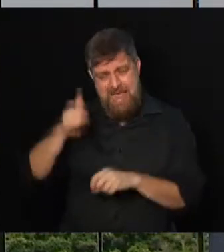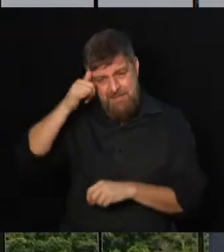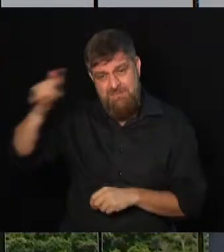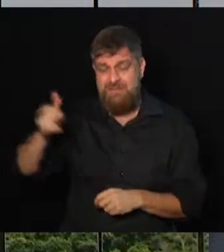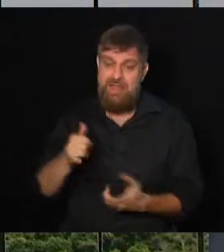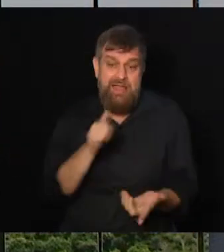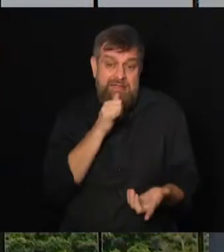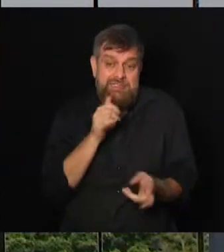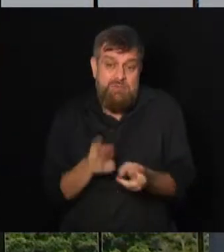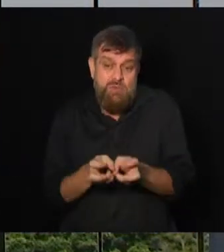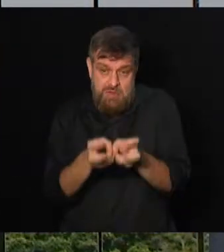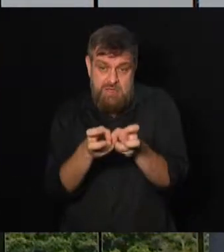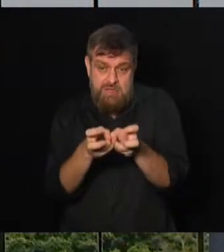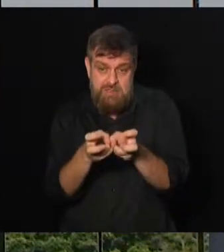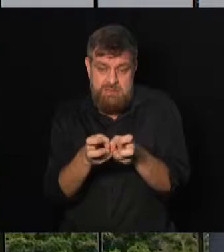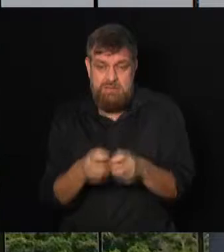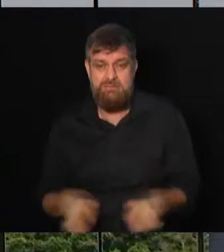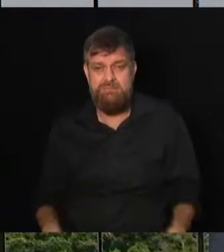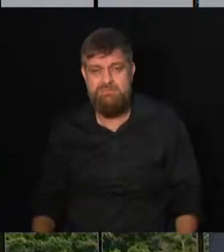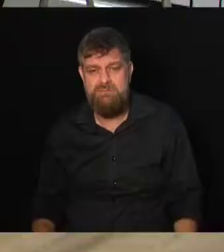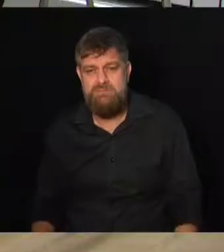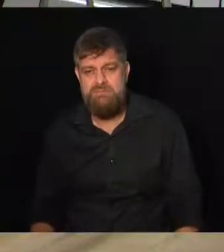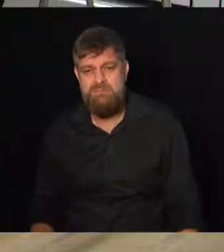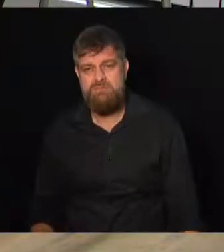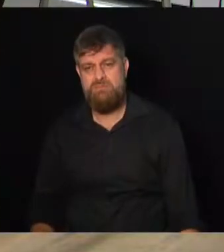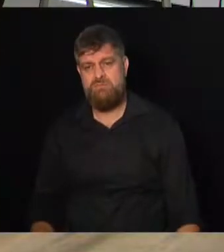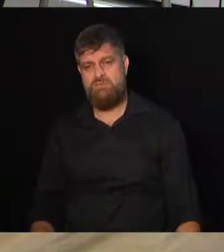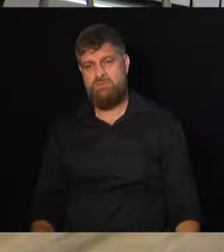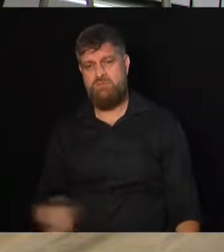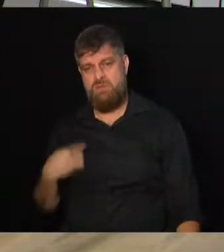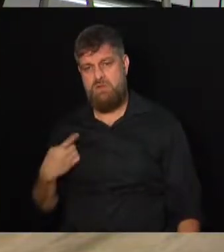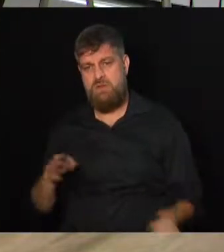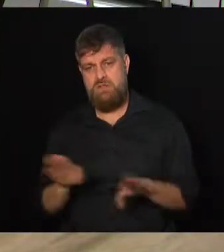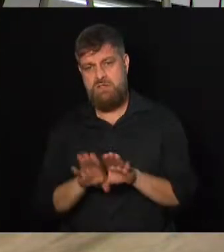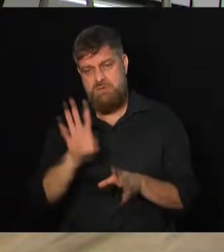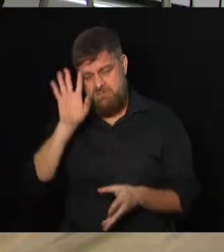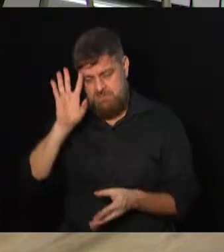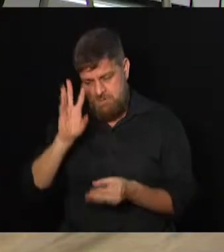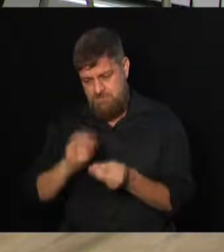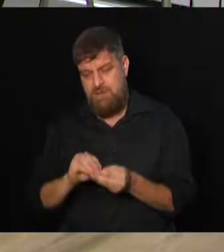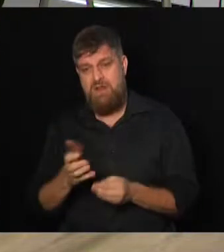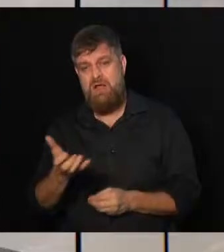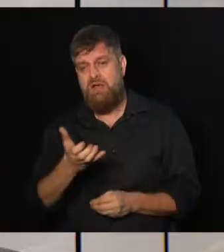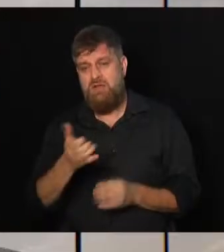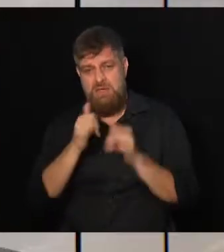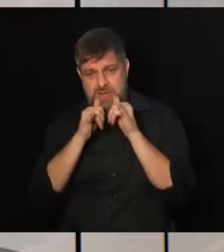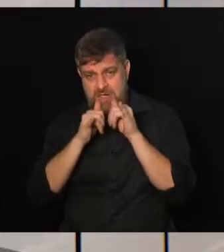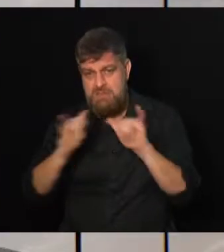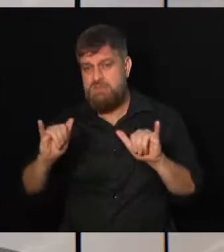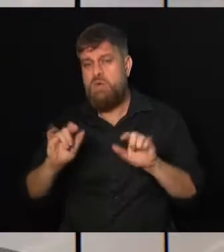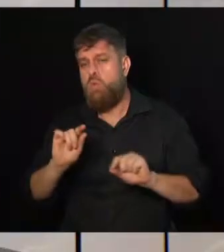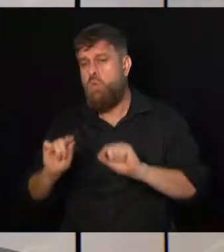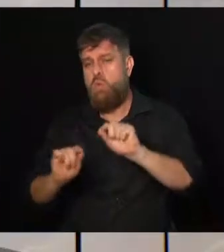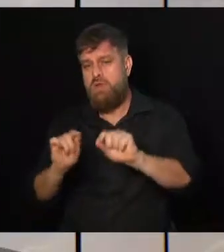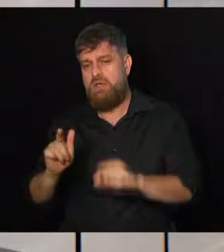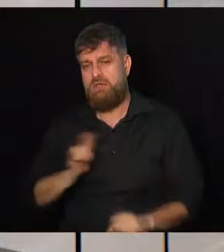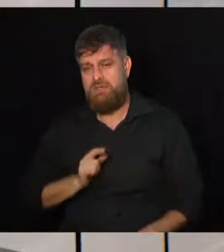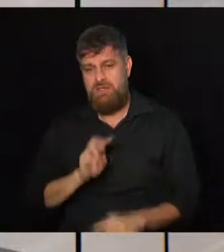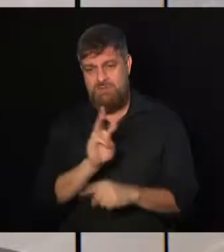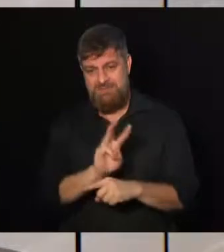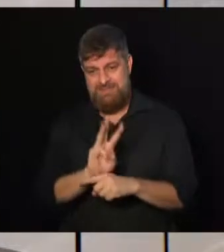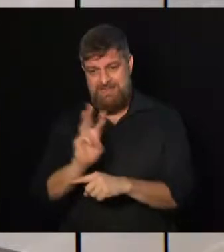câncer. Tá certo. A gente, inclusive, para fechar, eu queria deixar aqui o site,